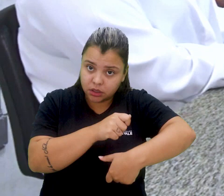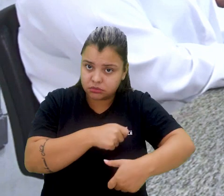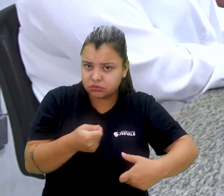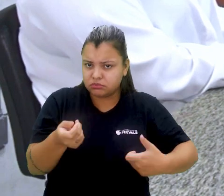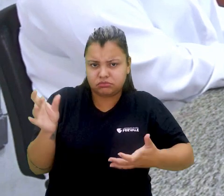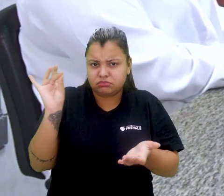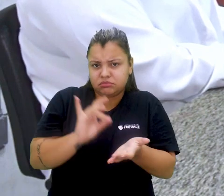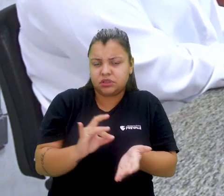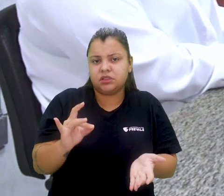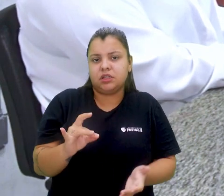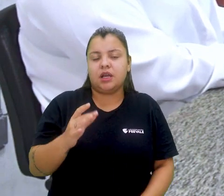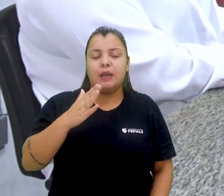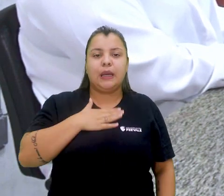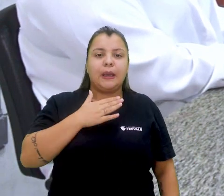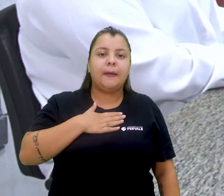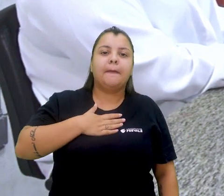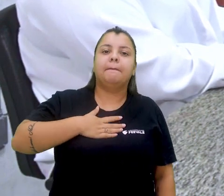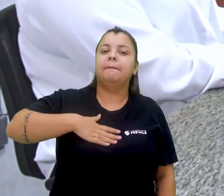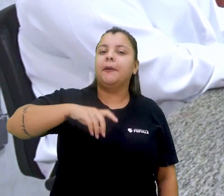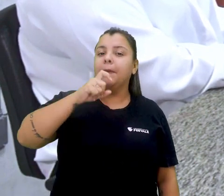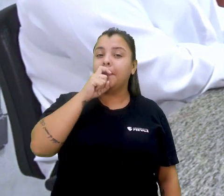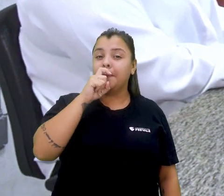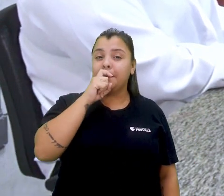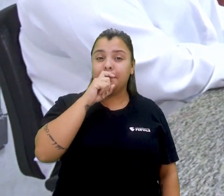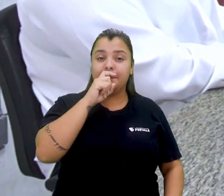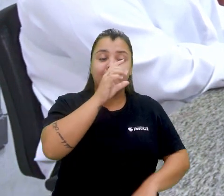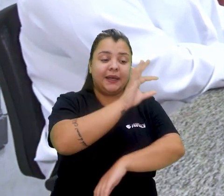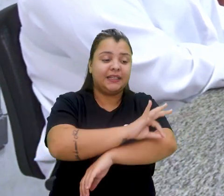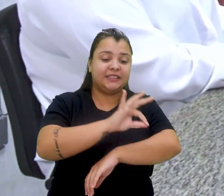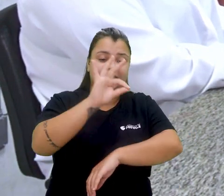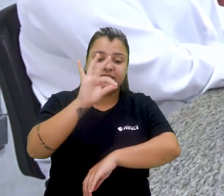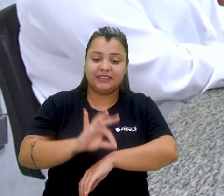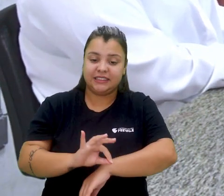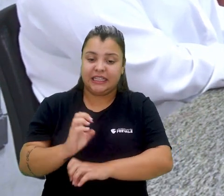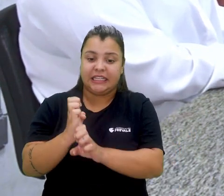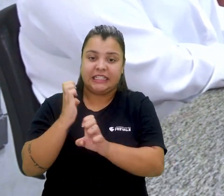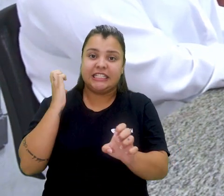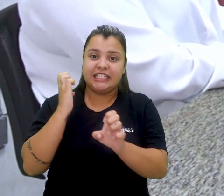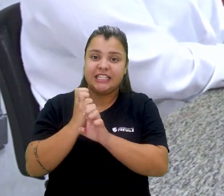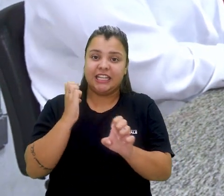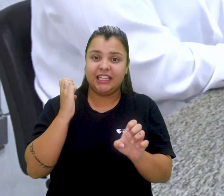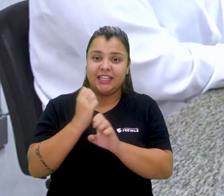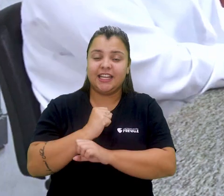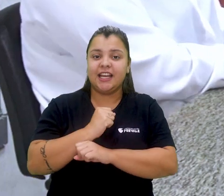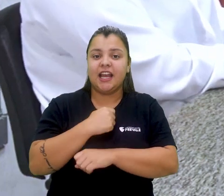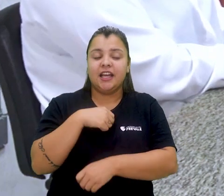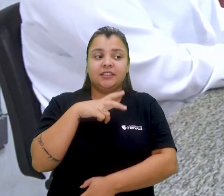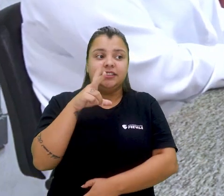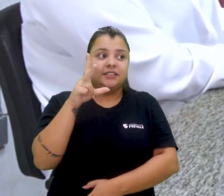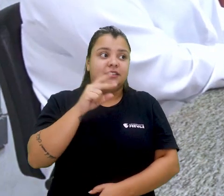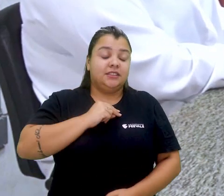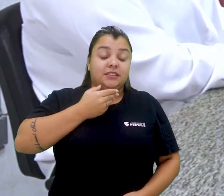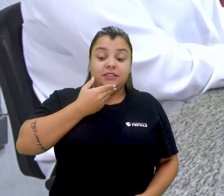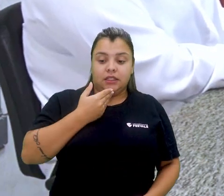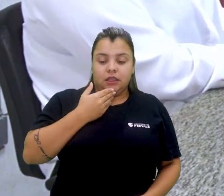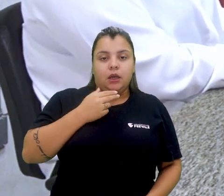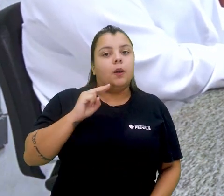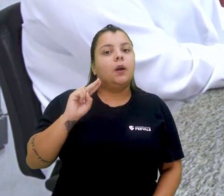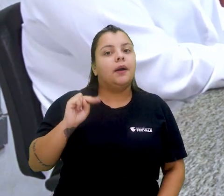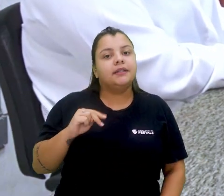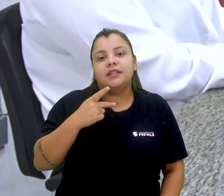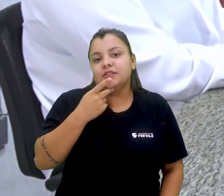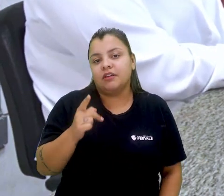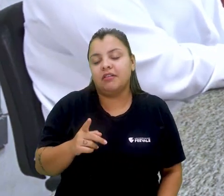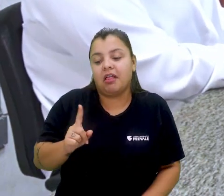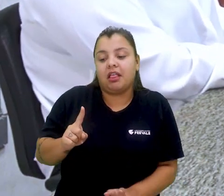meu pai meu pai Engenheiro Nossa me pai ficou apavorado mas ele nunca deixou de me